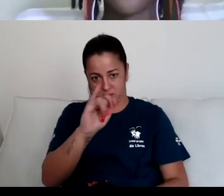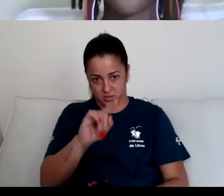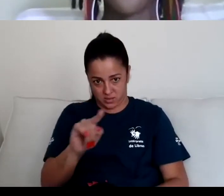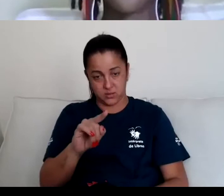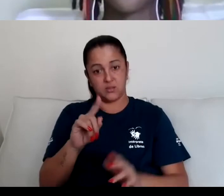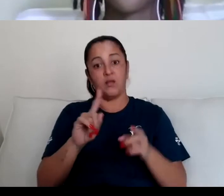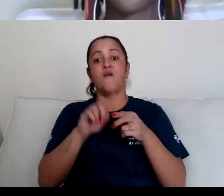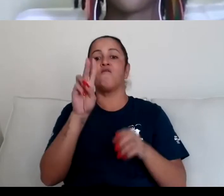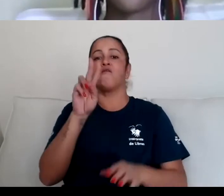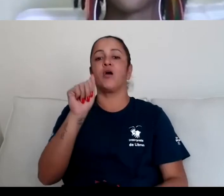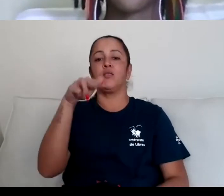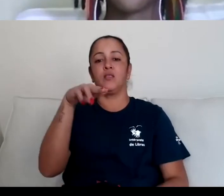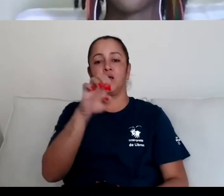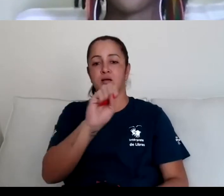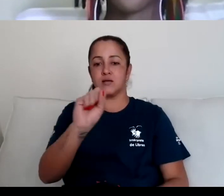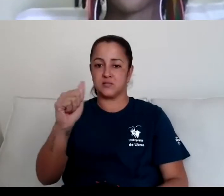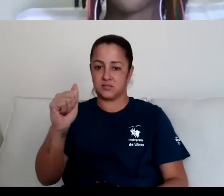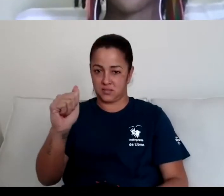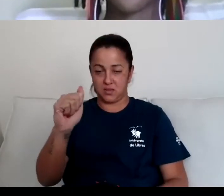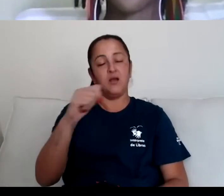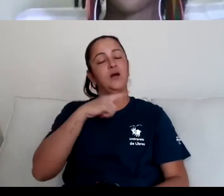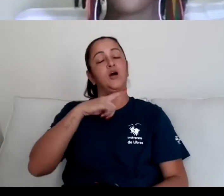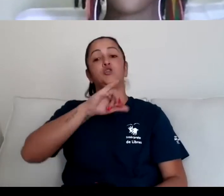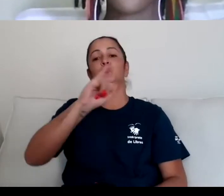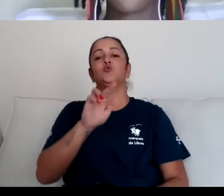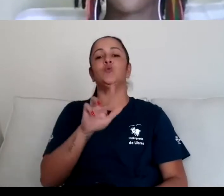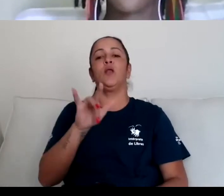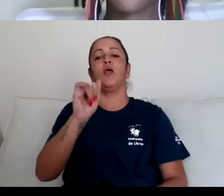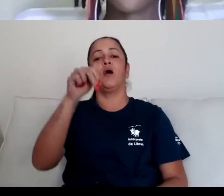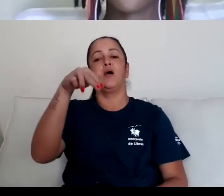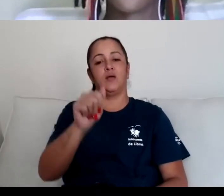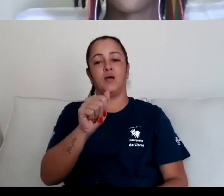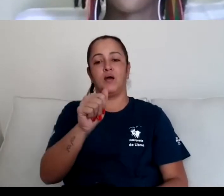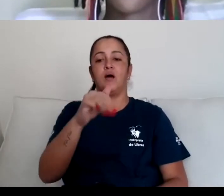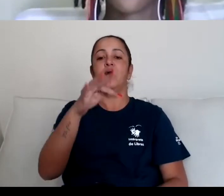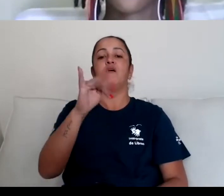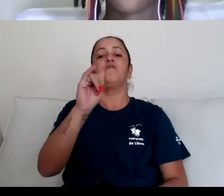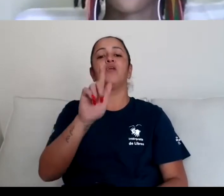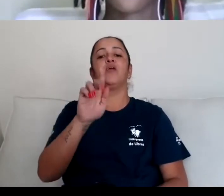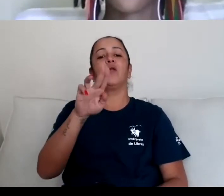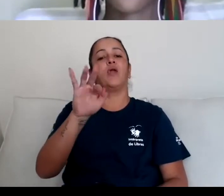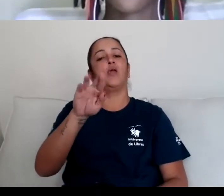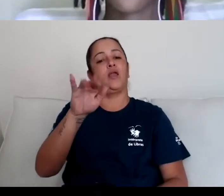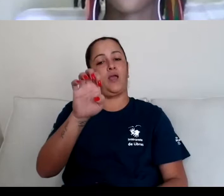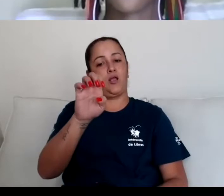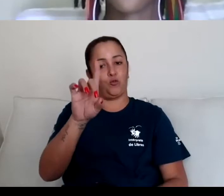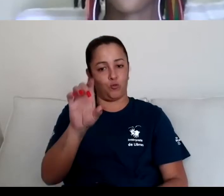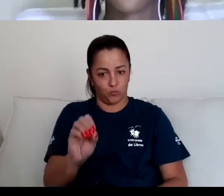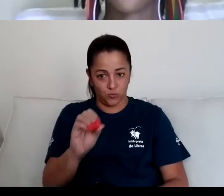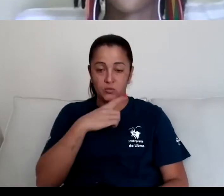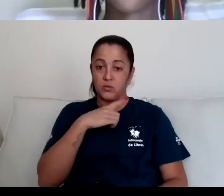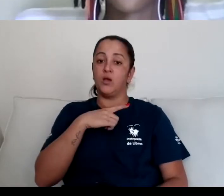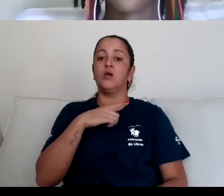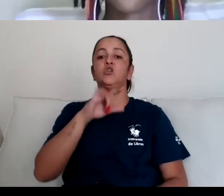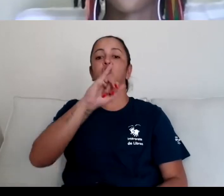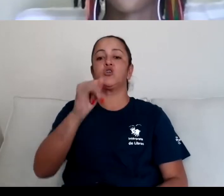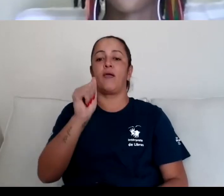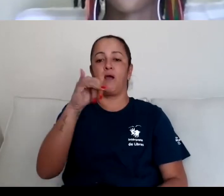Vanessa Souza, Juliana Figueiredo e Jaiane Batista.